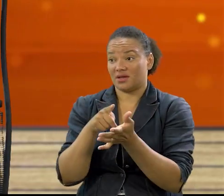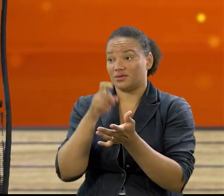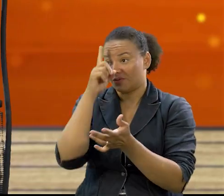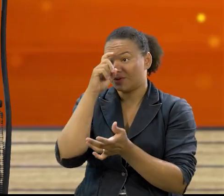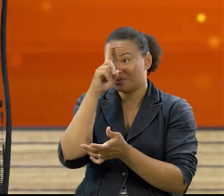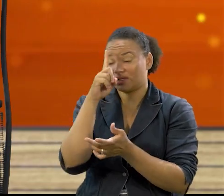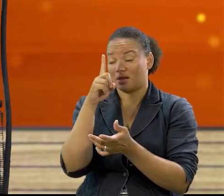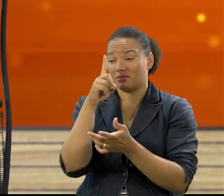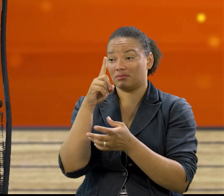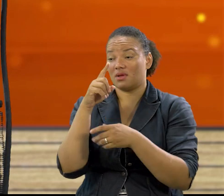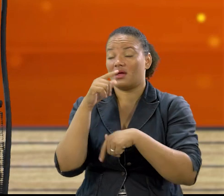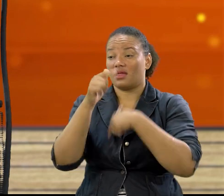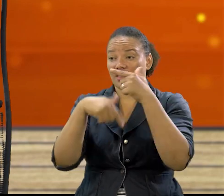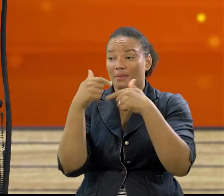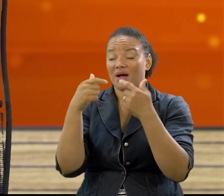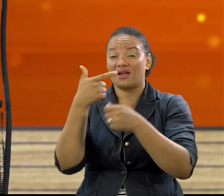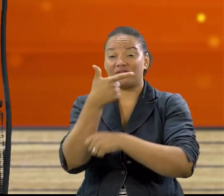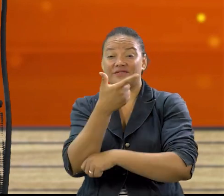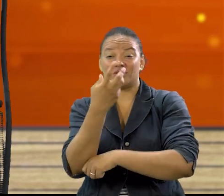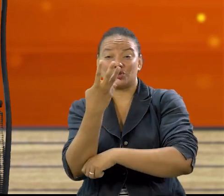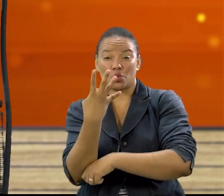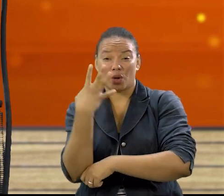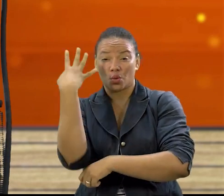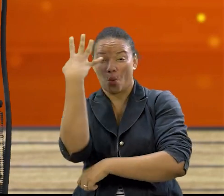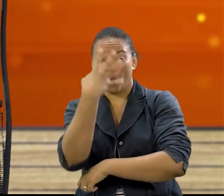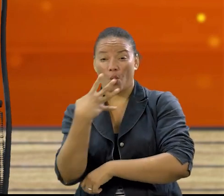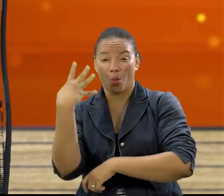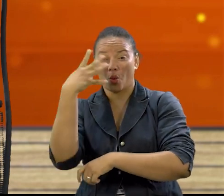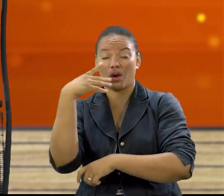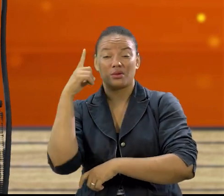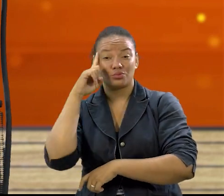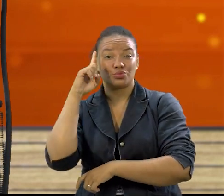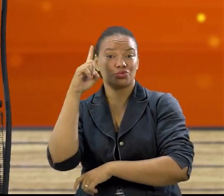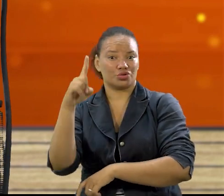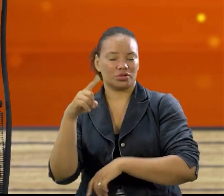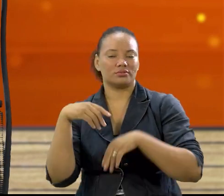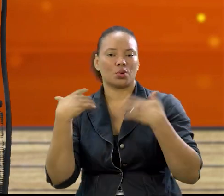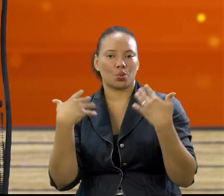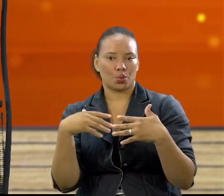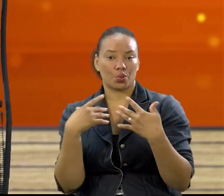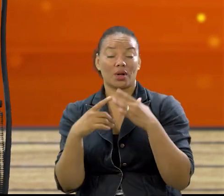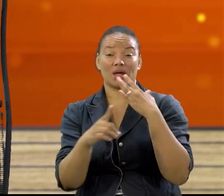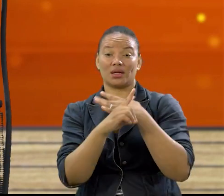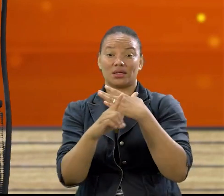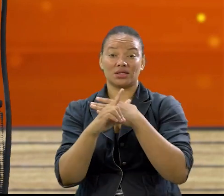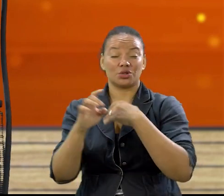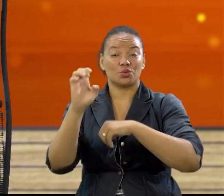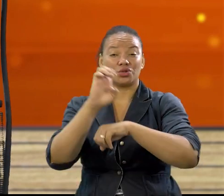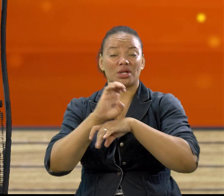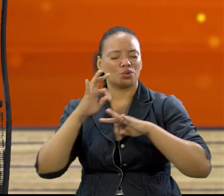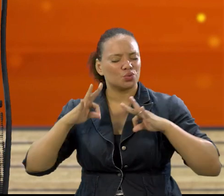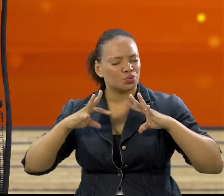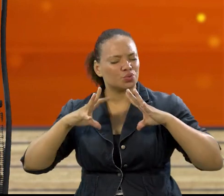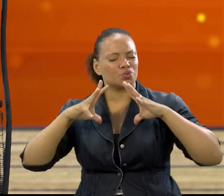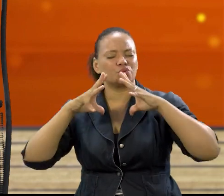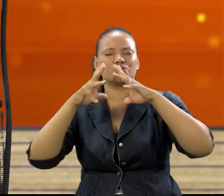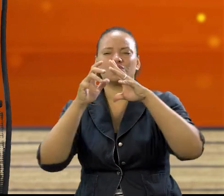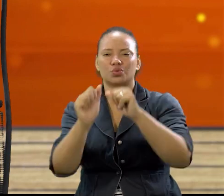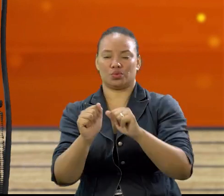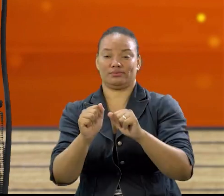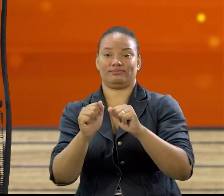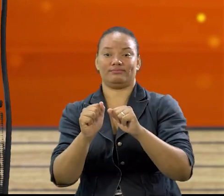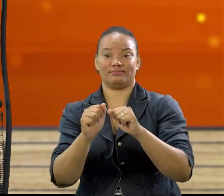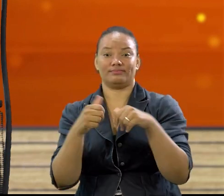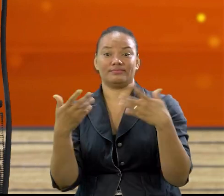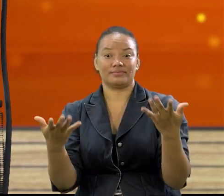24 horas por dia como você relatou a gente atende o estado tdo o Sul